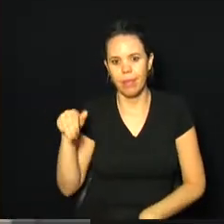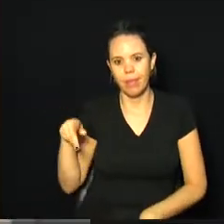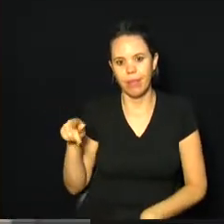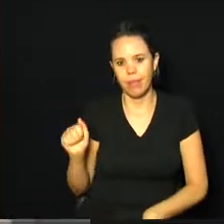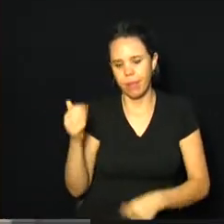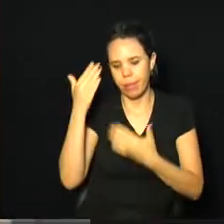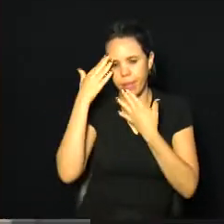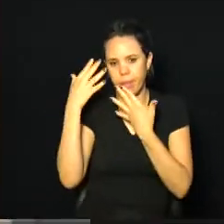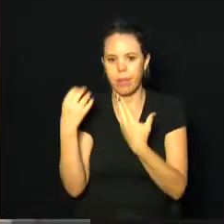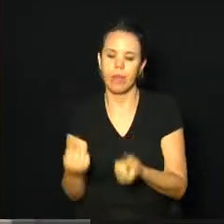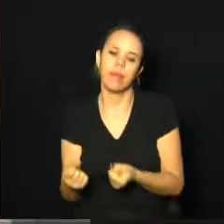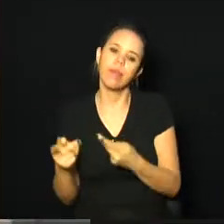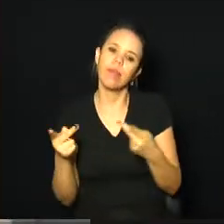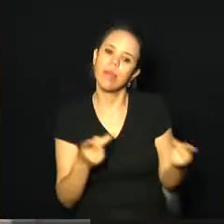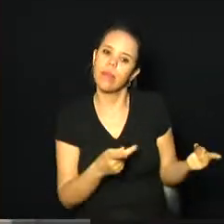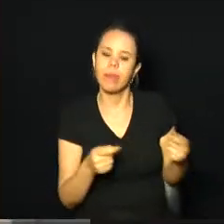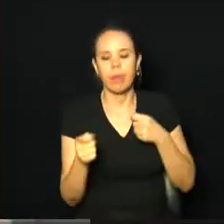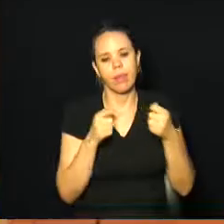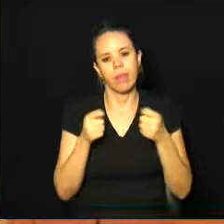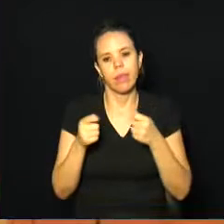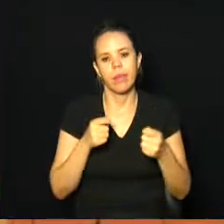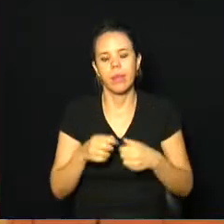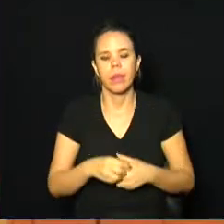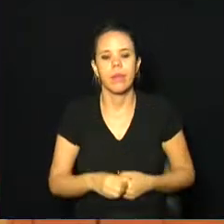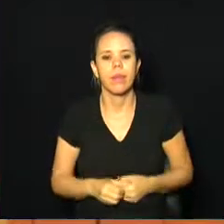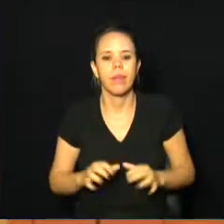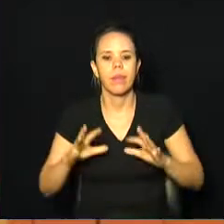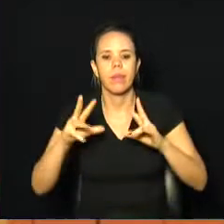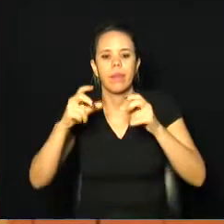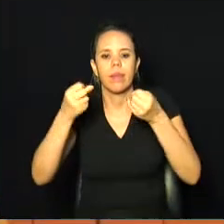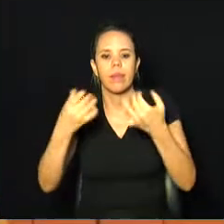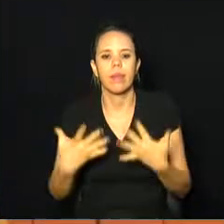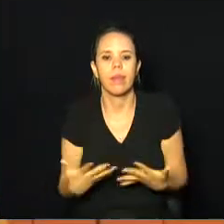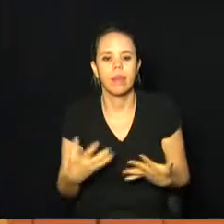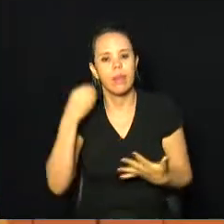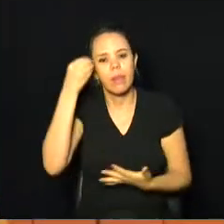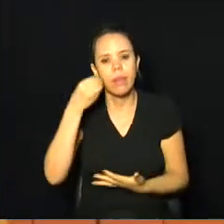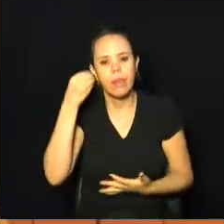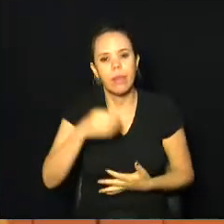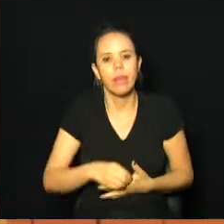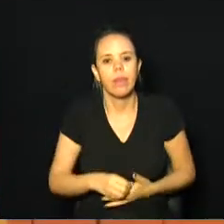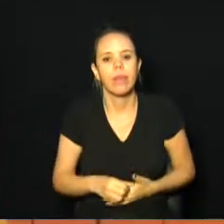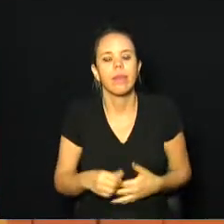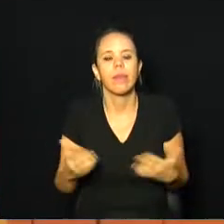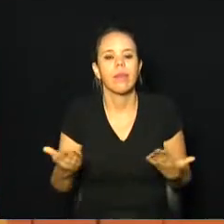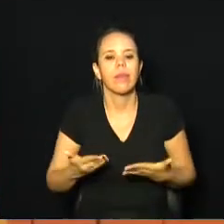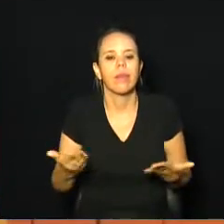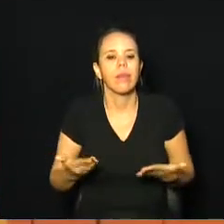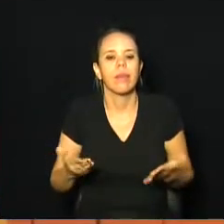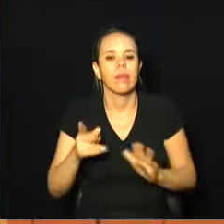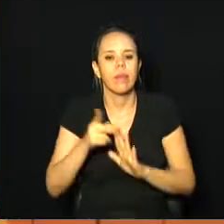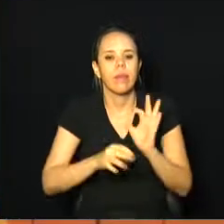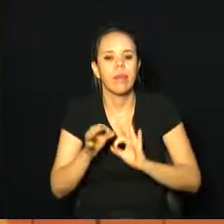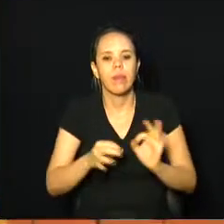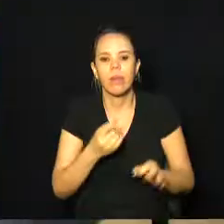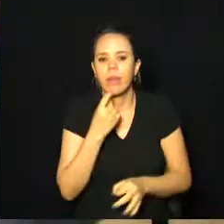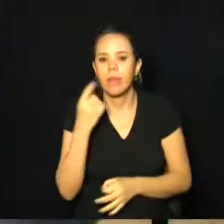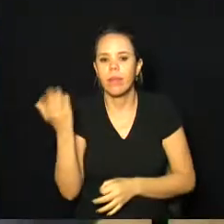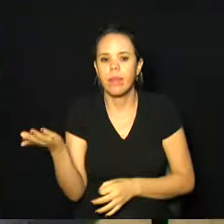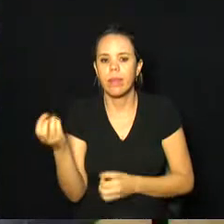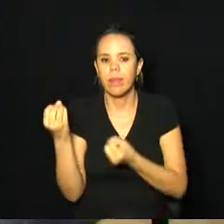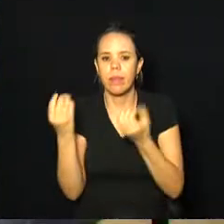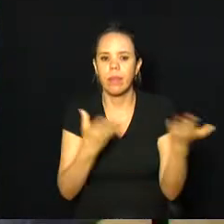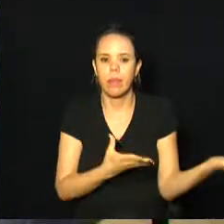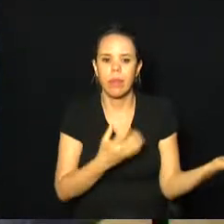por ter aceito o convite para essa entrevista e toda essa experiência agora com o projeto aqui em Campinas.